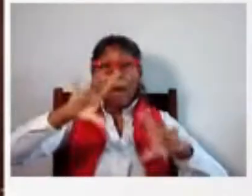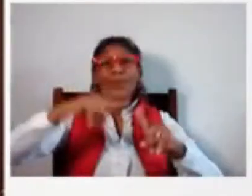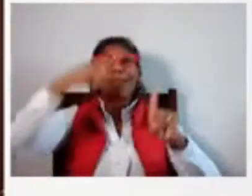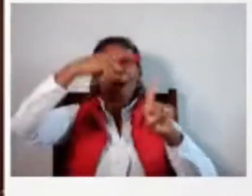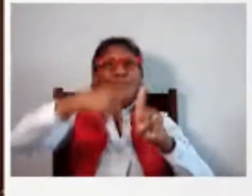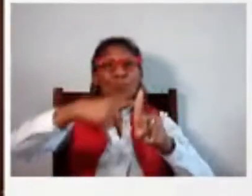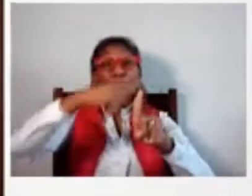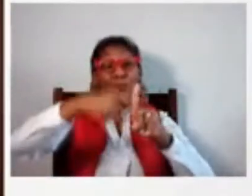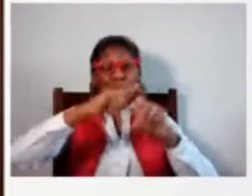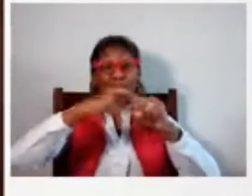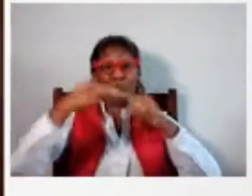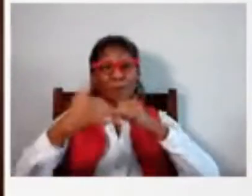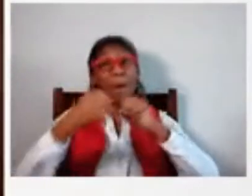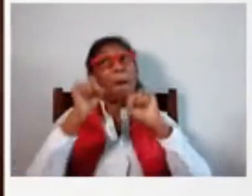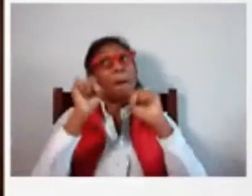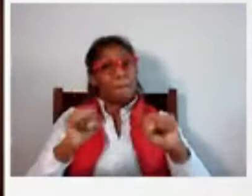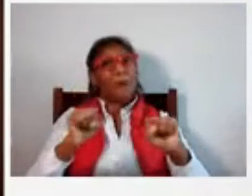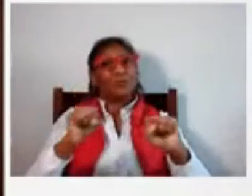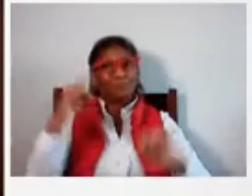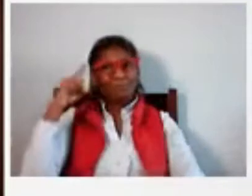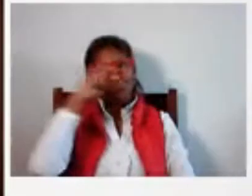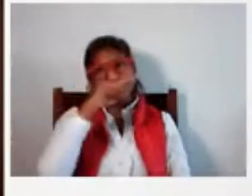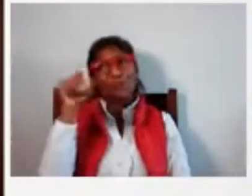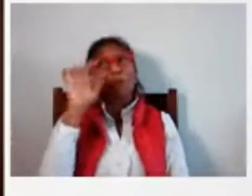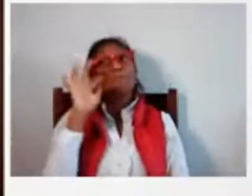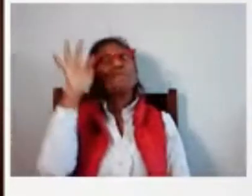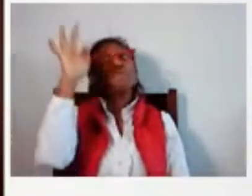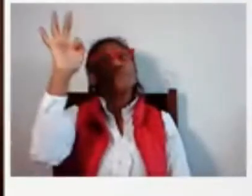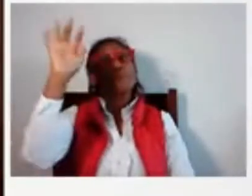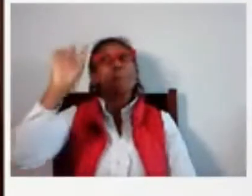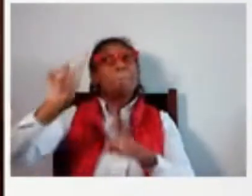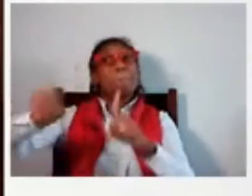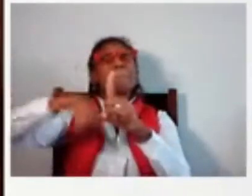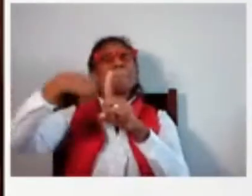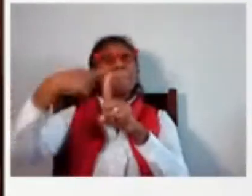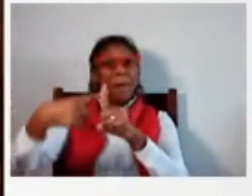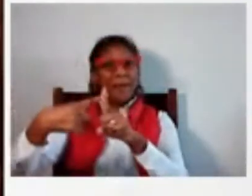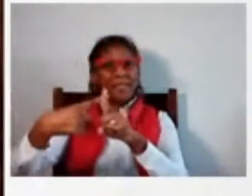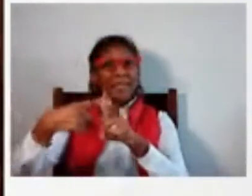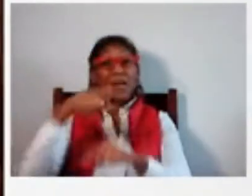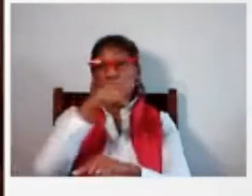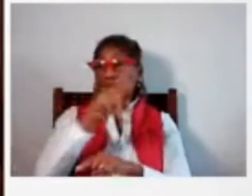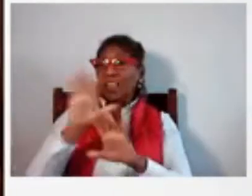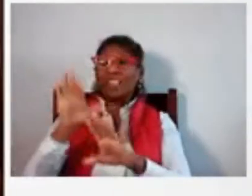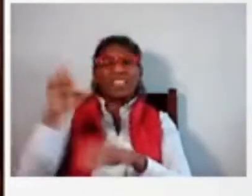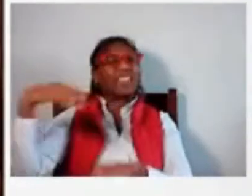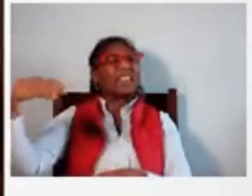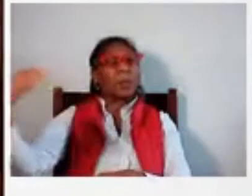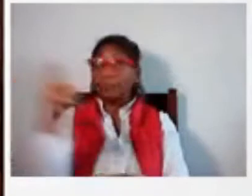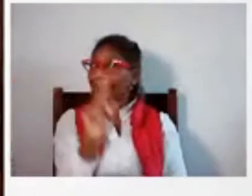casos que poderão gerar dificuldades para o futuro. Então, se você deixar para agir tarde